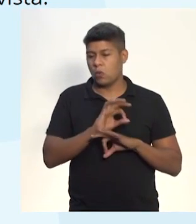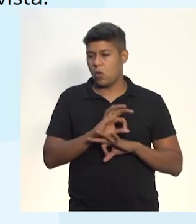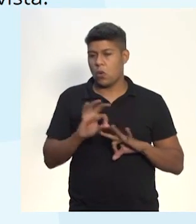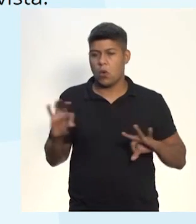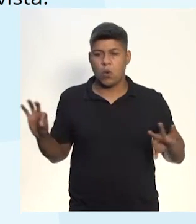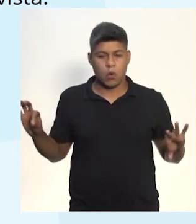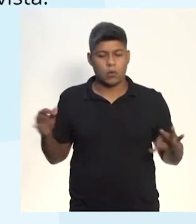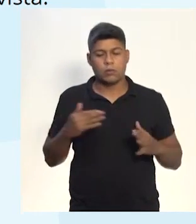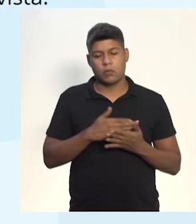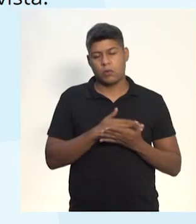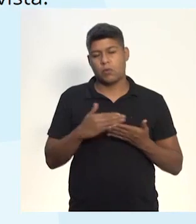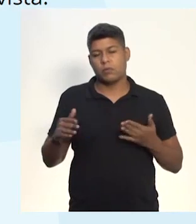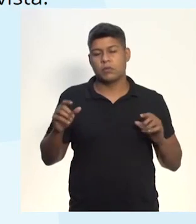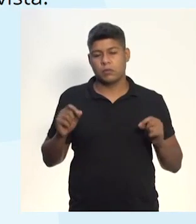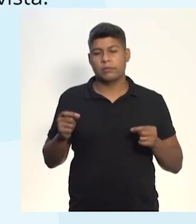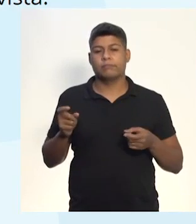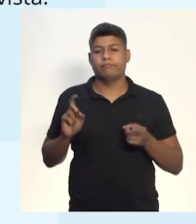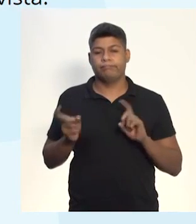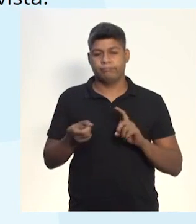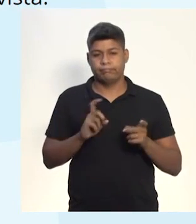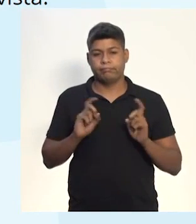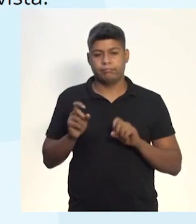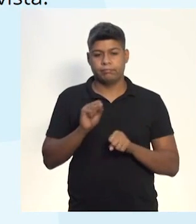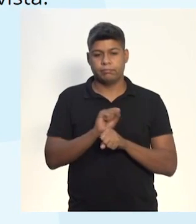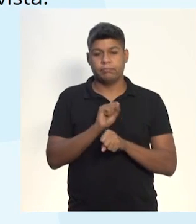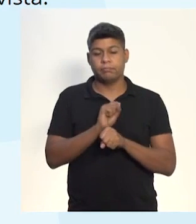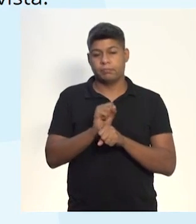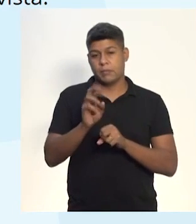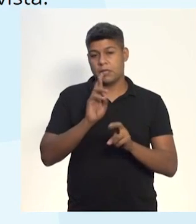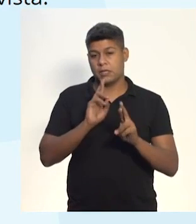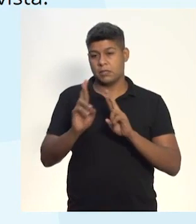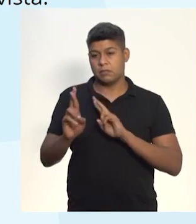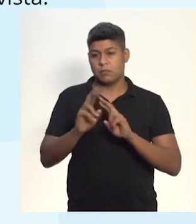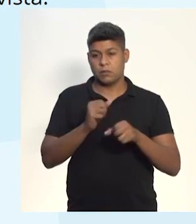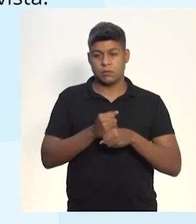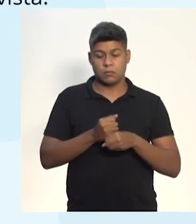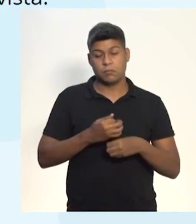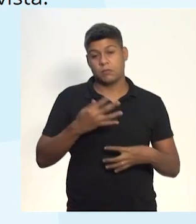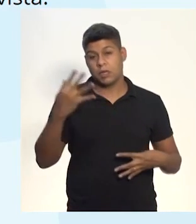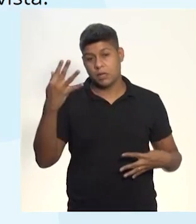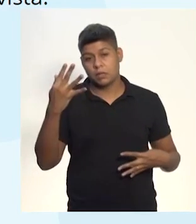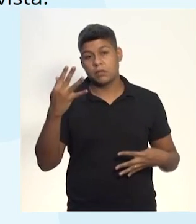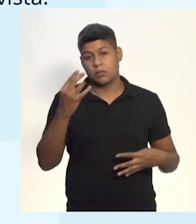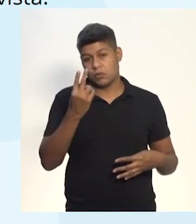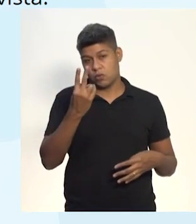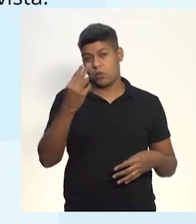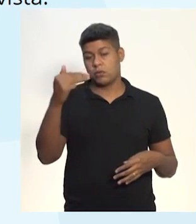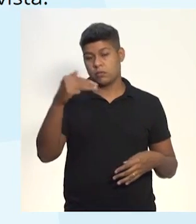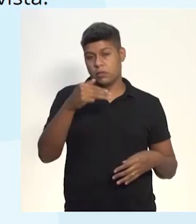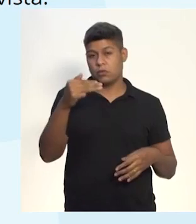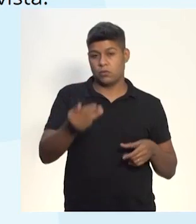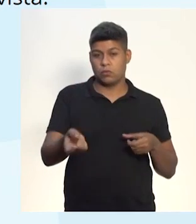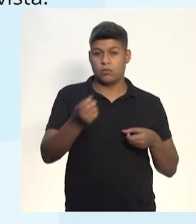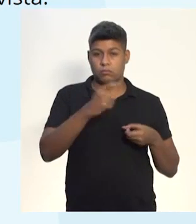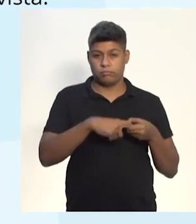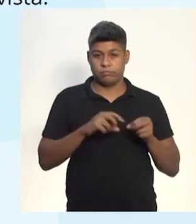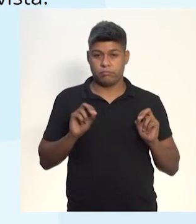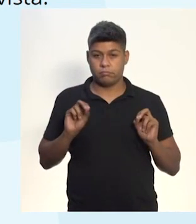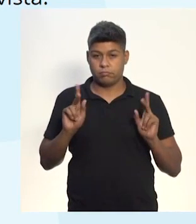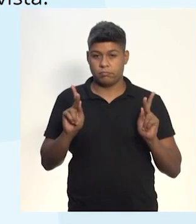para a gente começar a debater. A gente aguarda as respostas no chat com a Jennifer em 2 minutos.